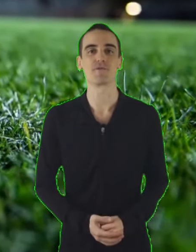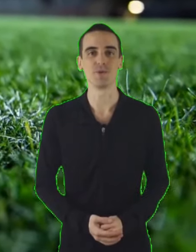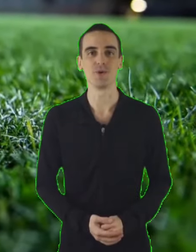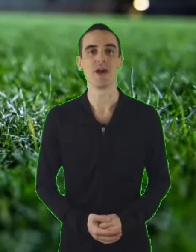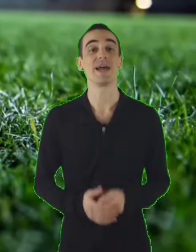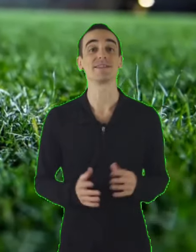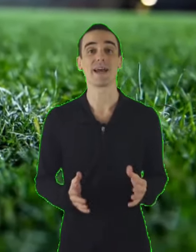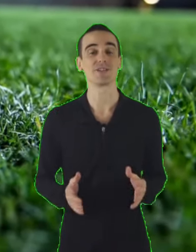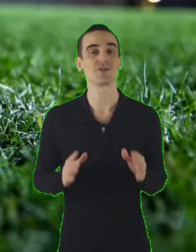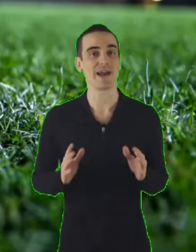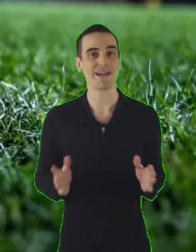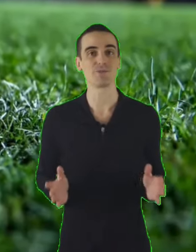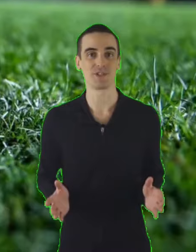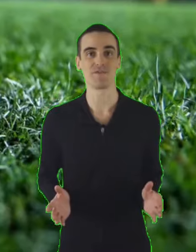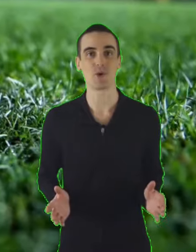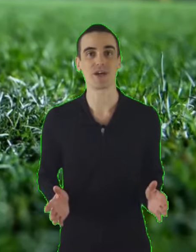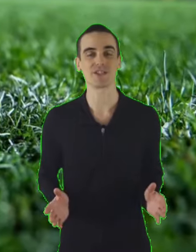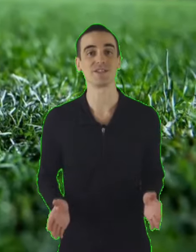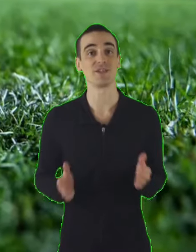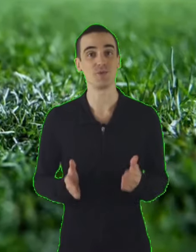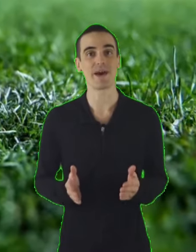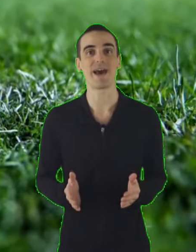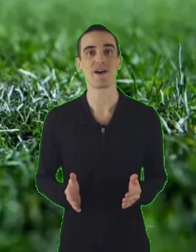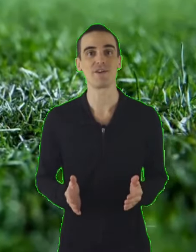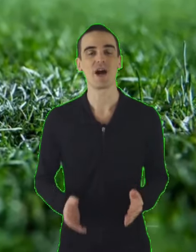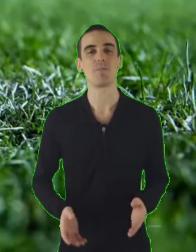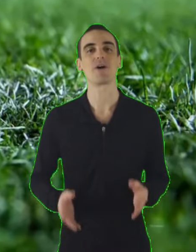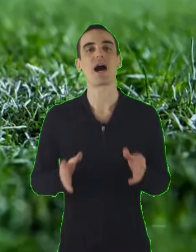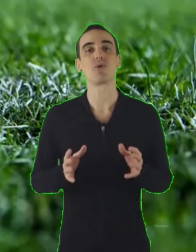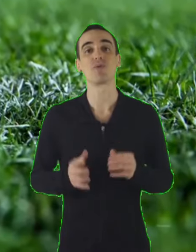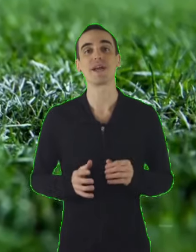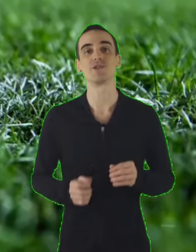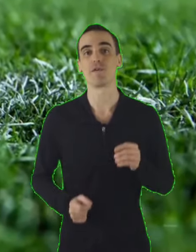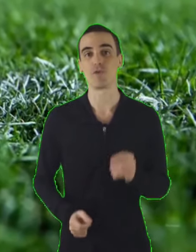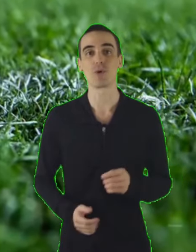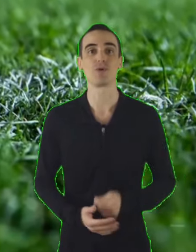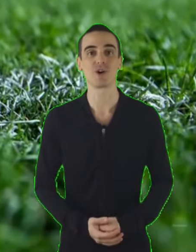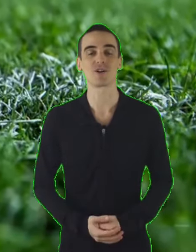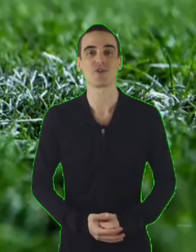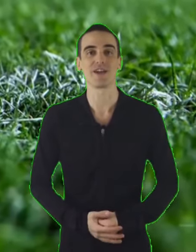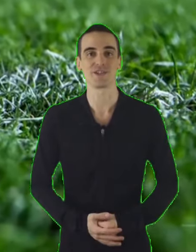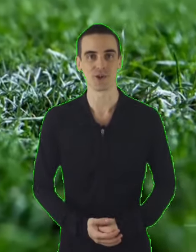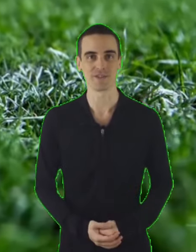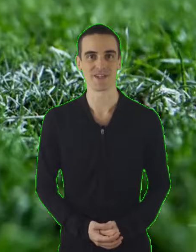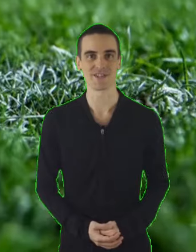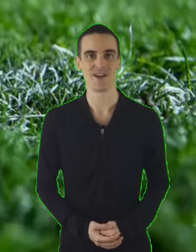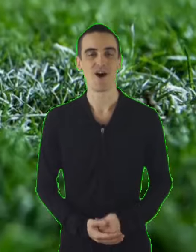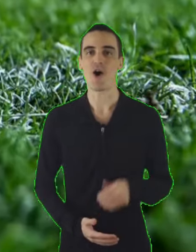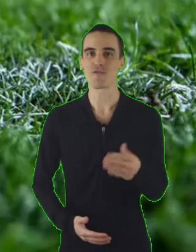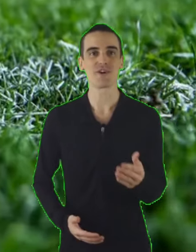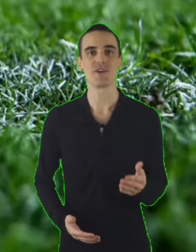as últimas notícias do Cruzeiro em primeira mão é muito importante que você deixe seu like nesse vídeo para o YouTube continuar divulgando essas informações para